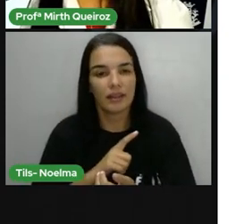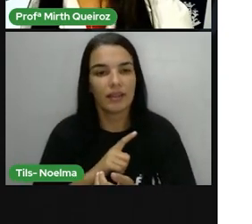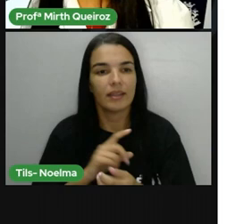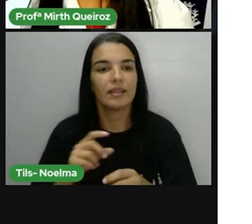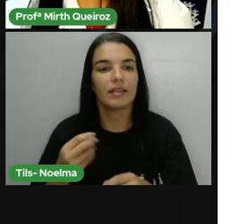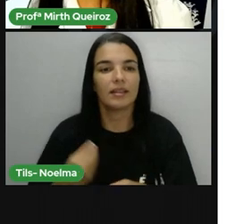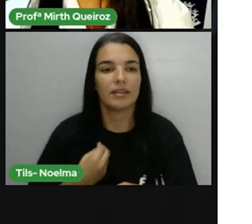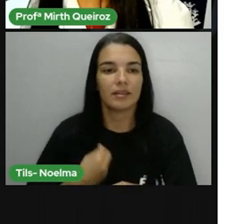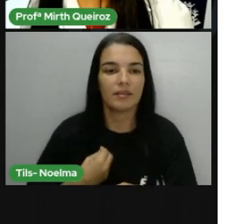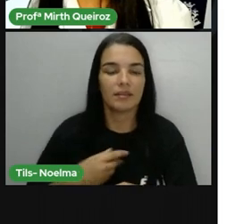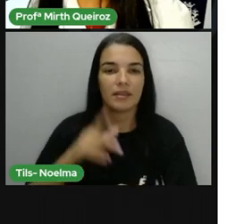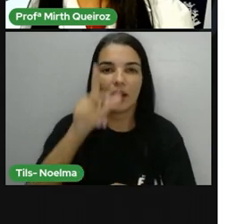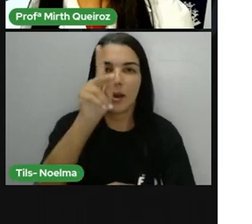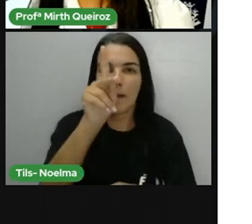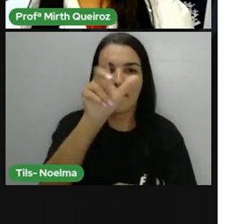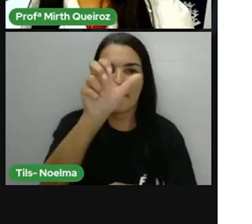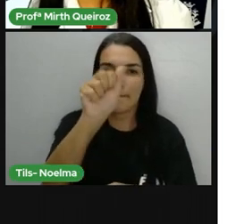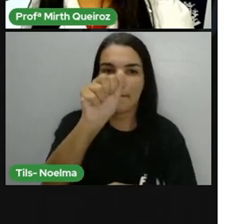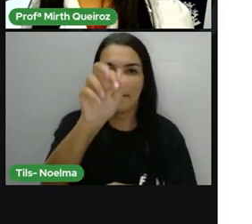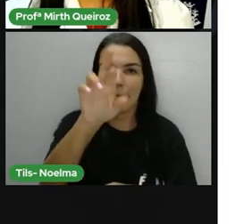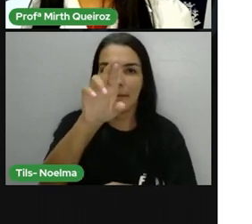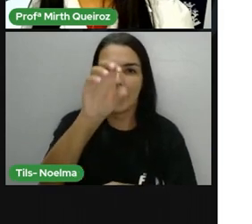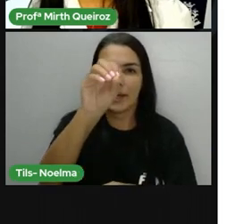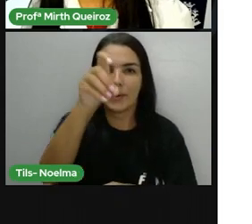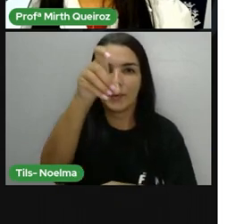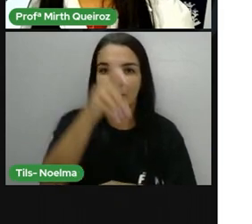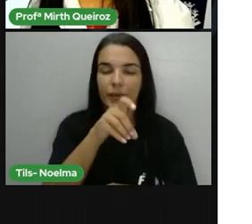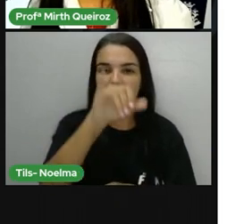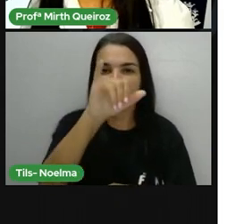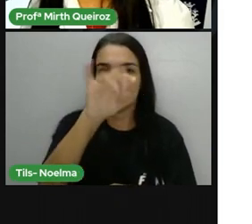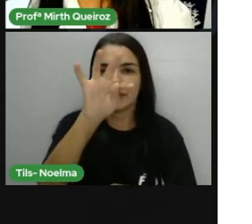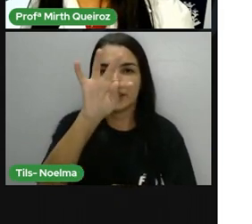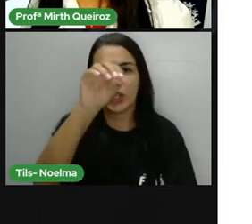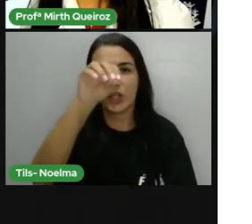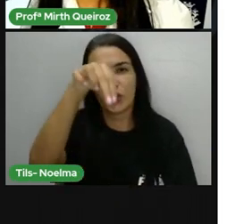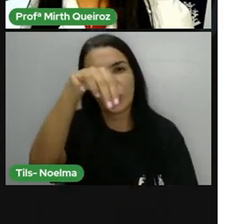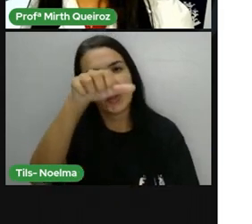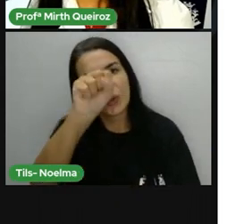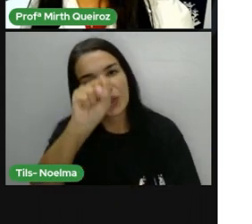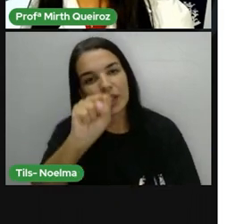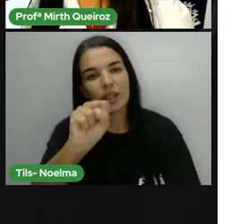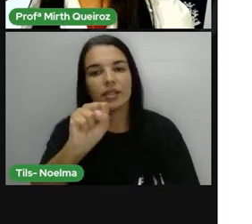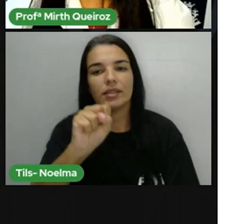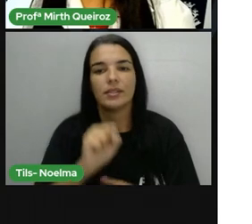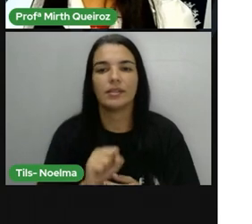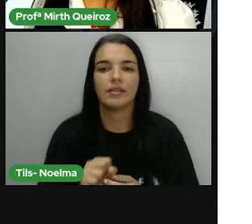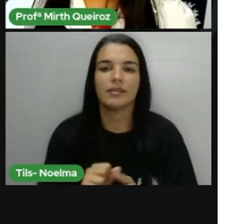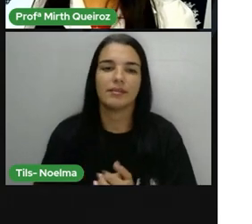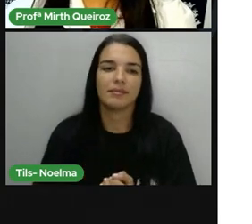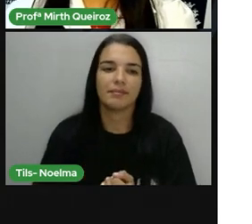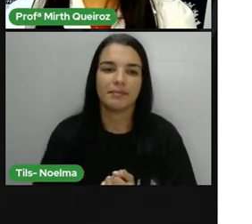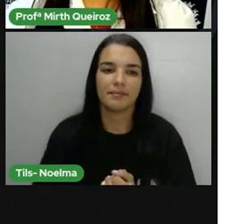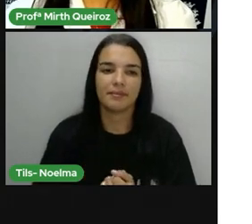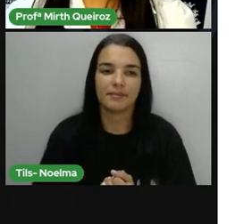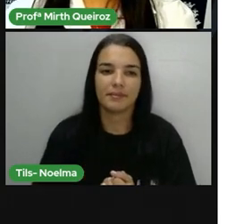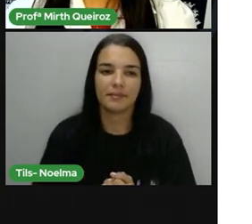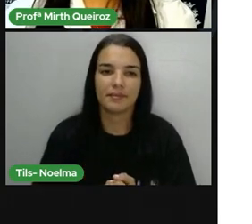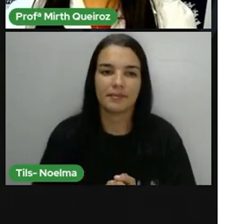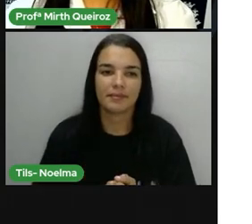porque termina-se em an. E são